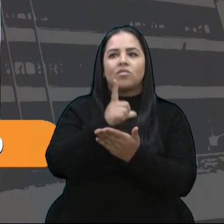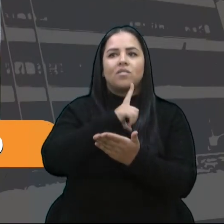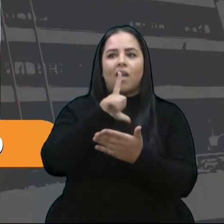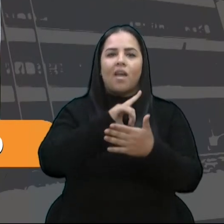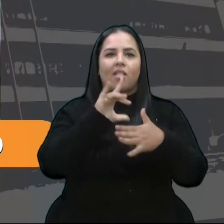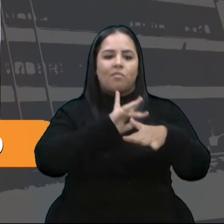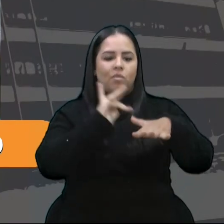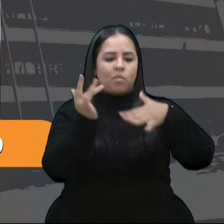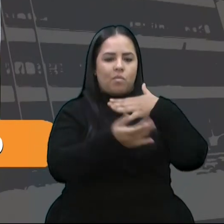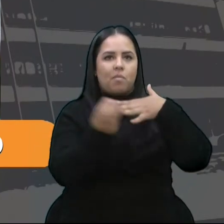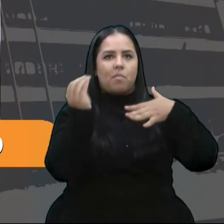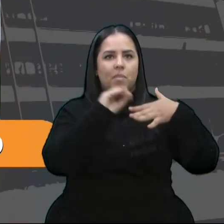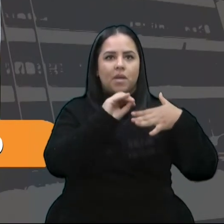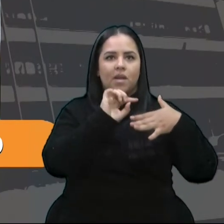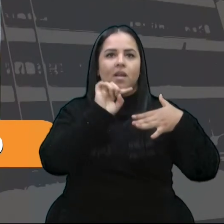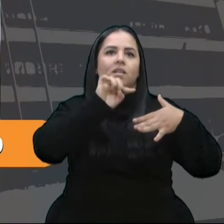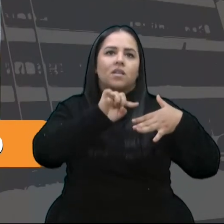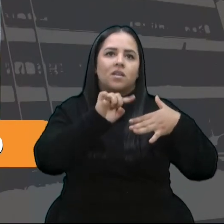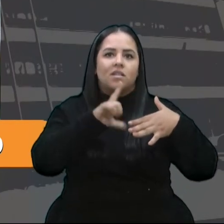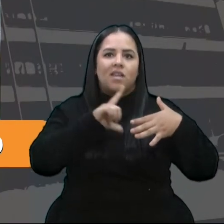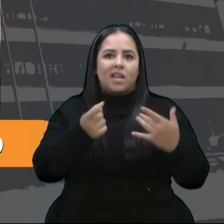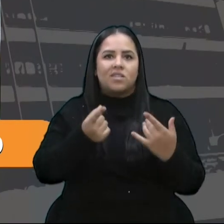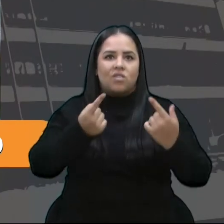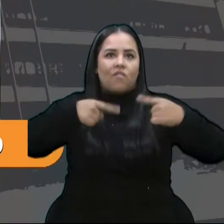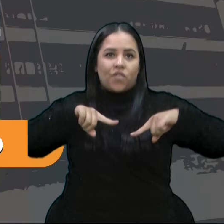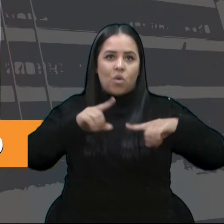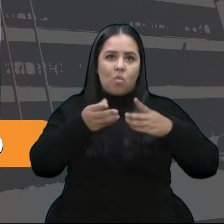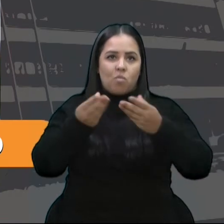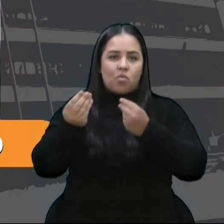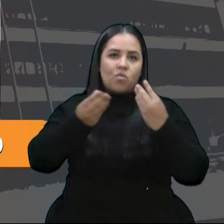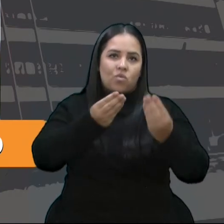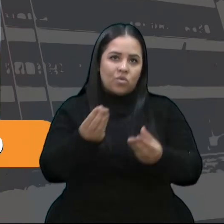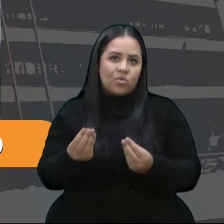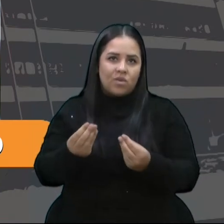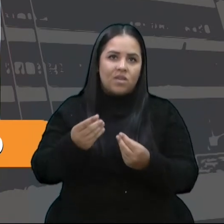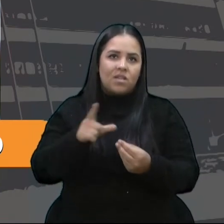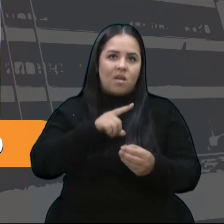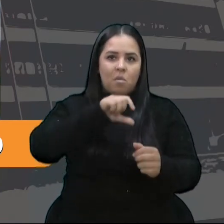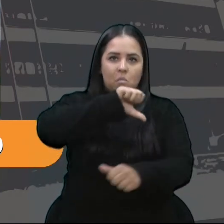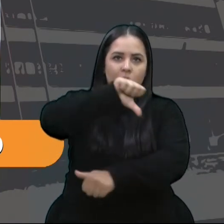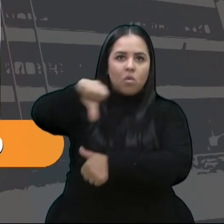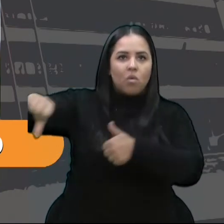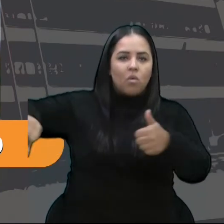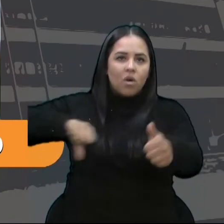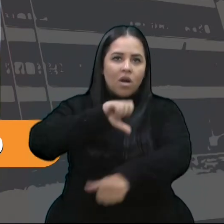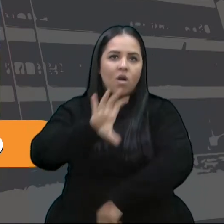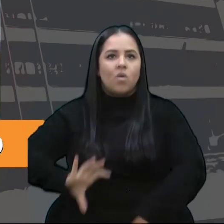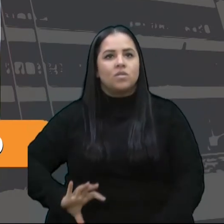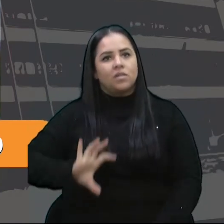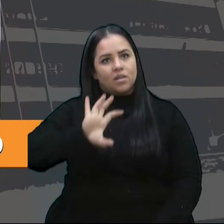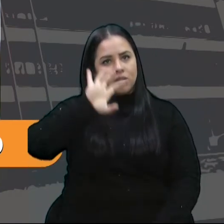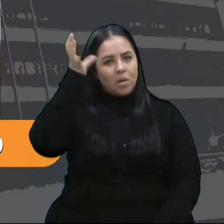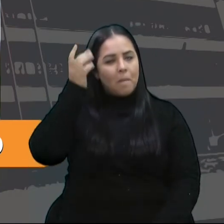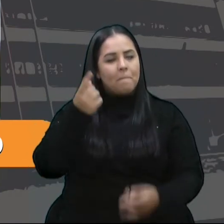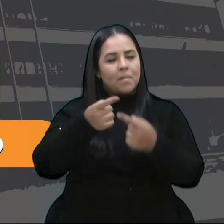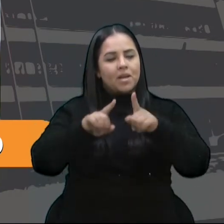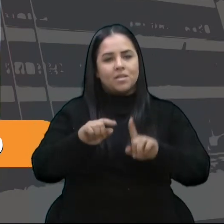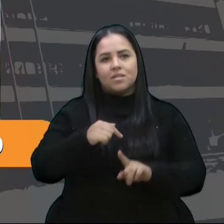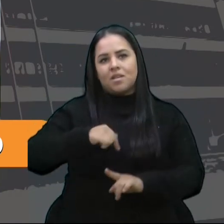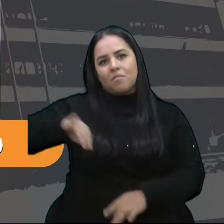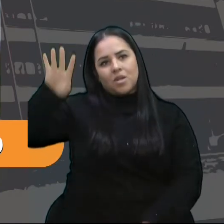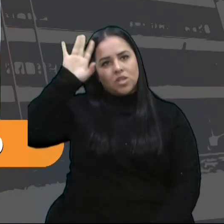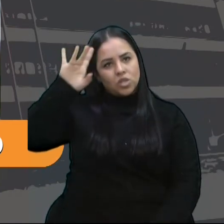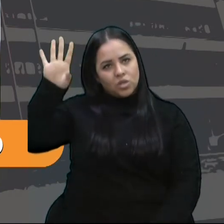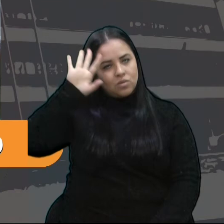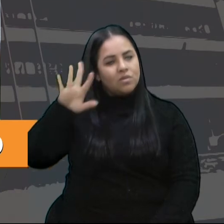Então, desafios a gente tem muitos e ainda uma cena de muita transformação. Mas eu imagino que essas questões éticas,